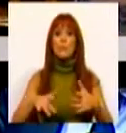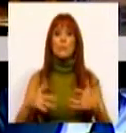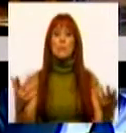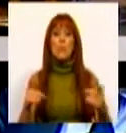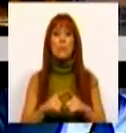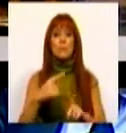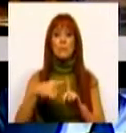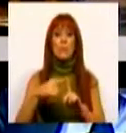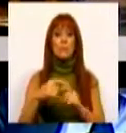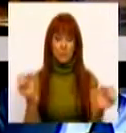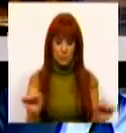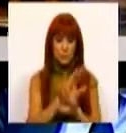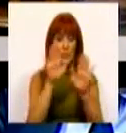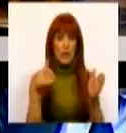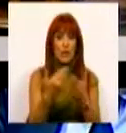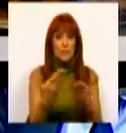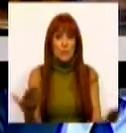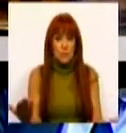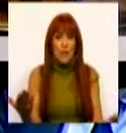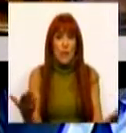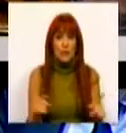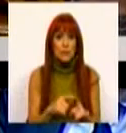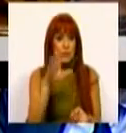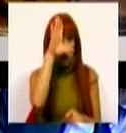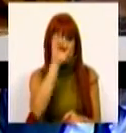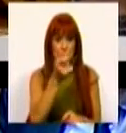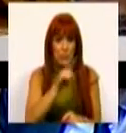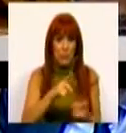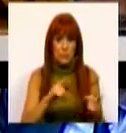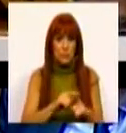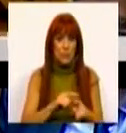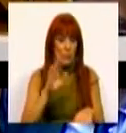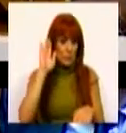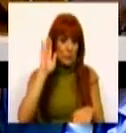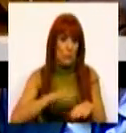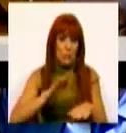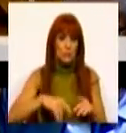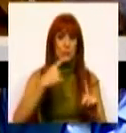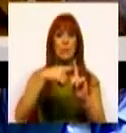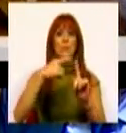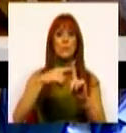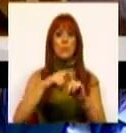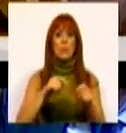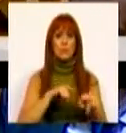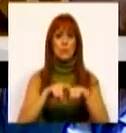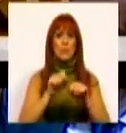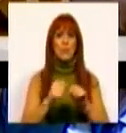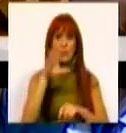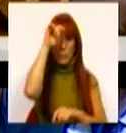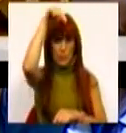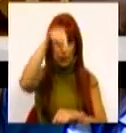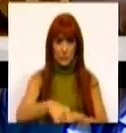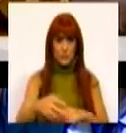com benefícios, obviamente, para o Estado e também resultado do sucesso das políticas deste